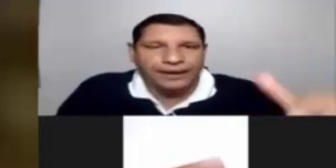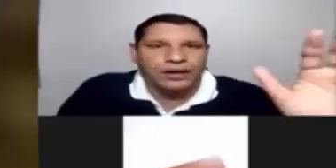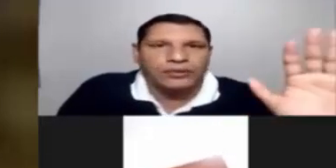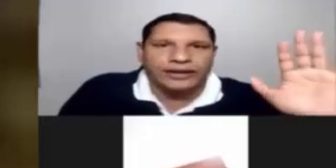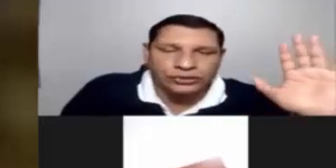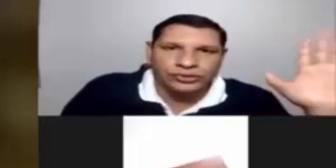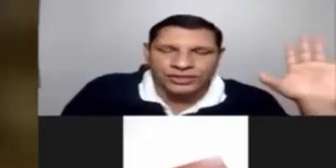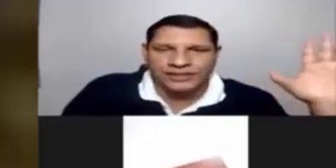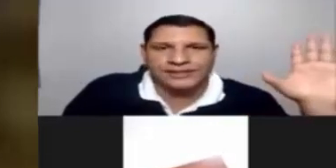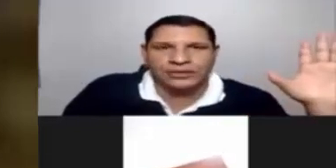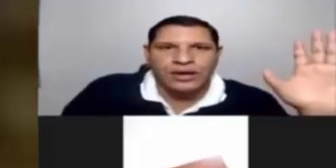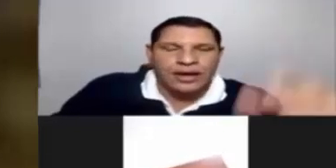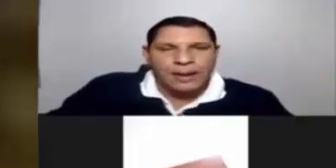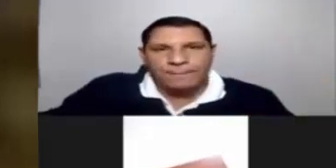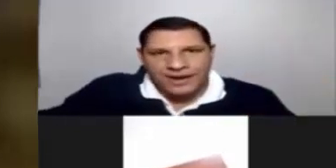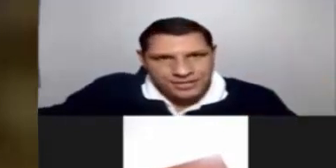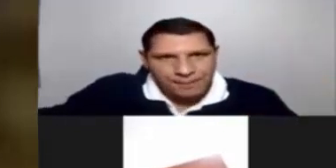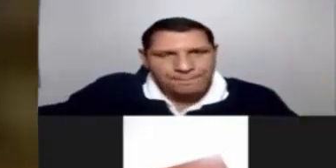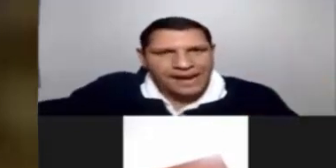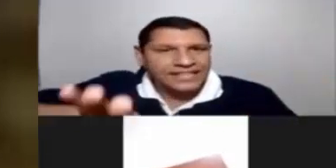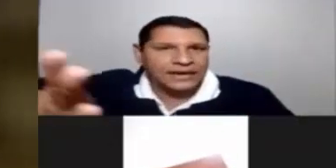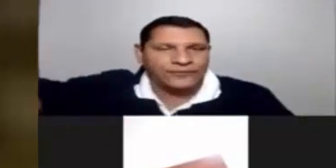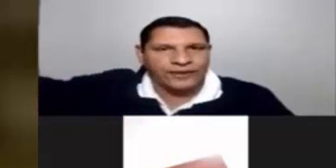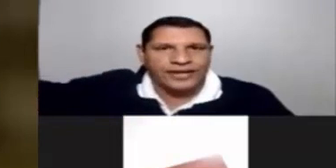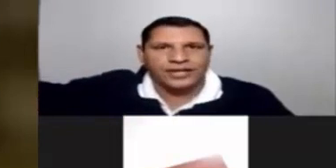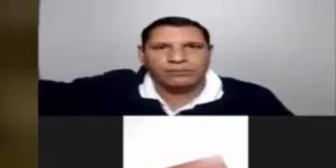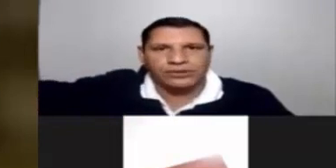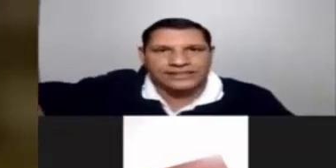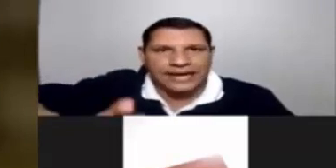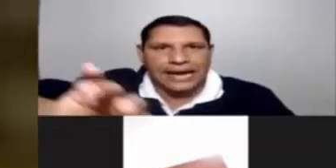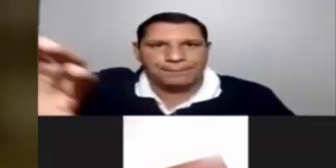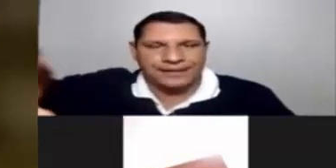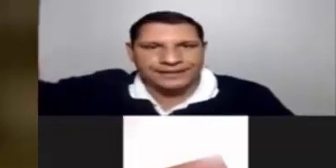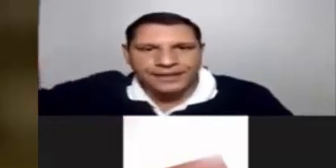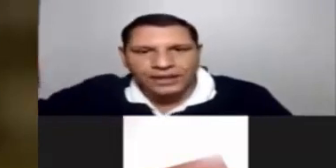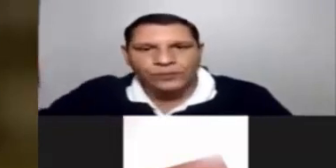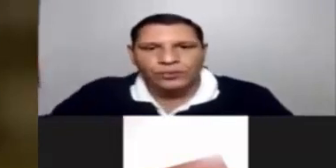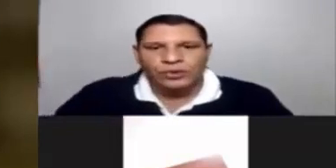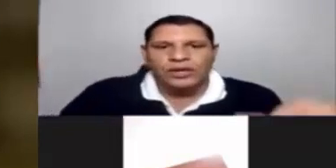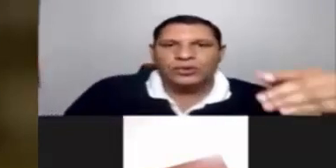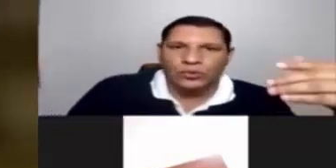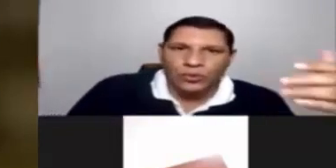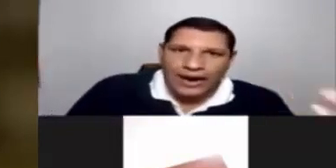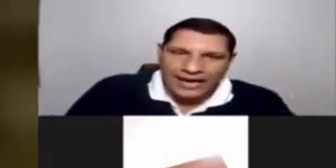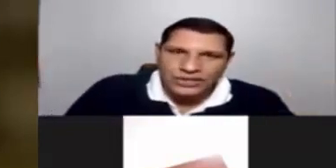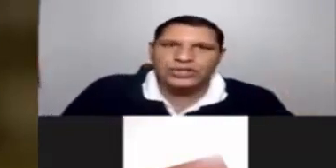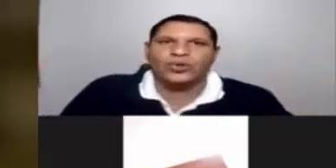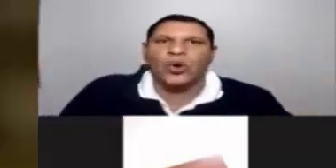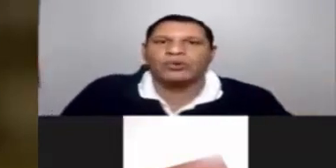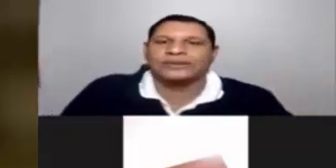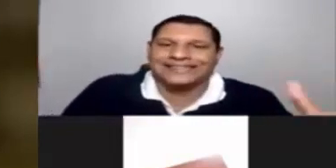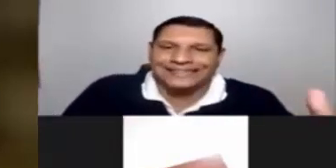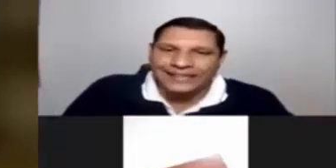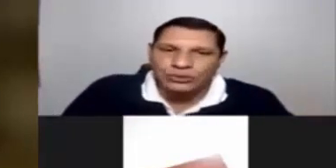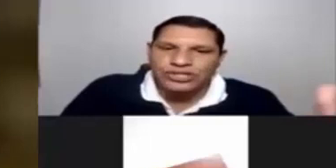de Abraão. É isso que o texto está dizendo. Mas, mais na frente, acabou se apelidando o Hades